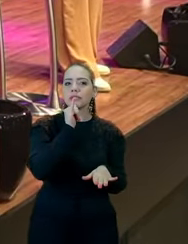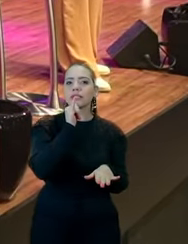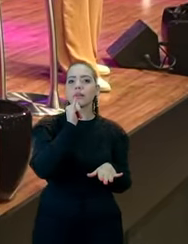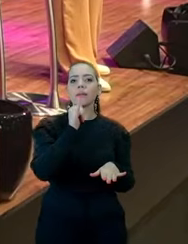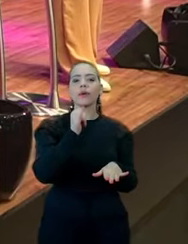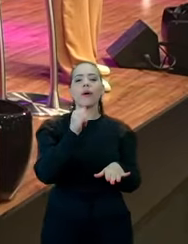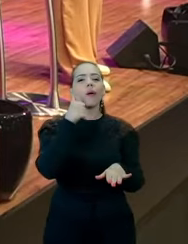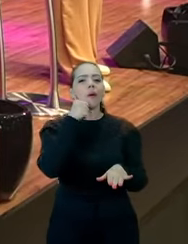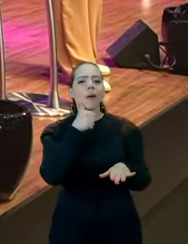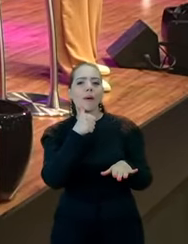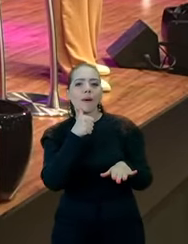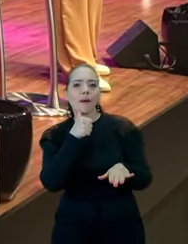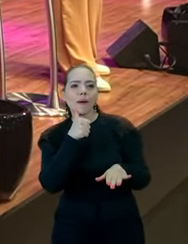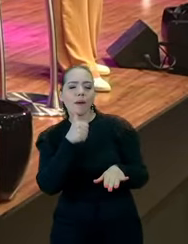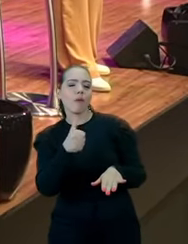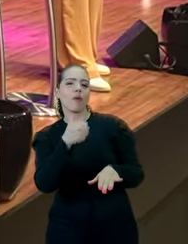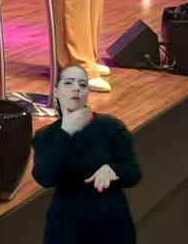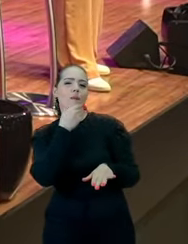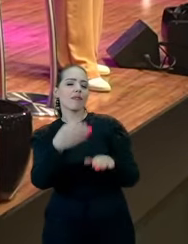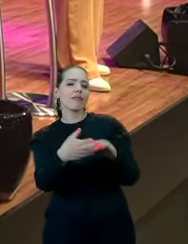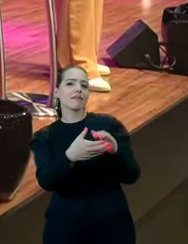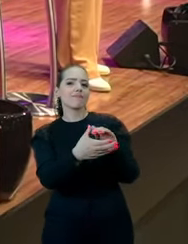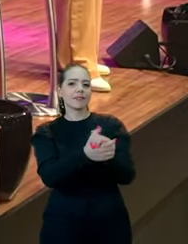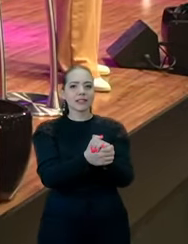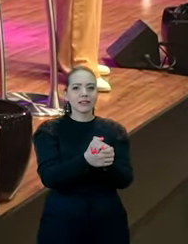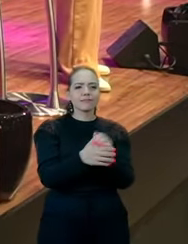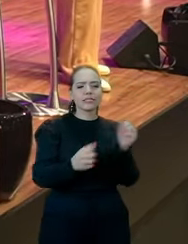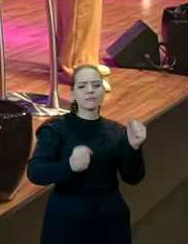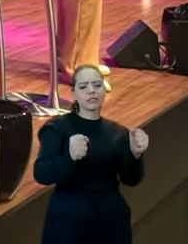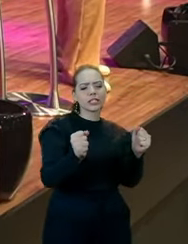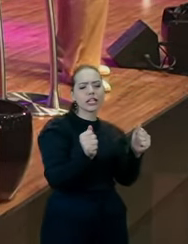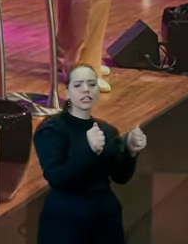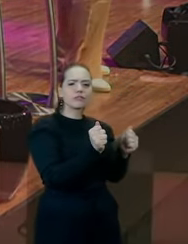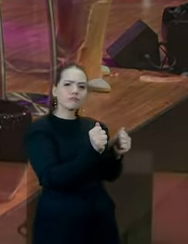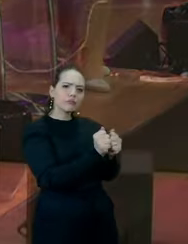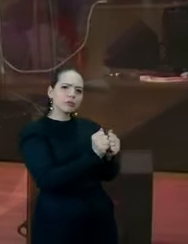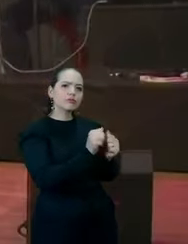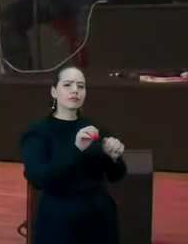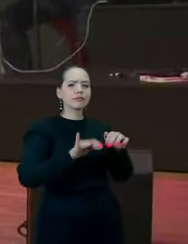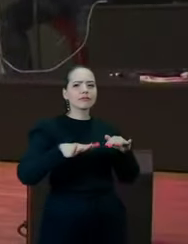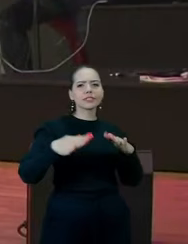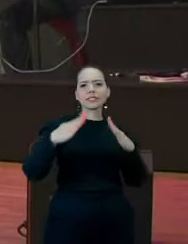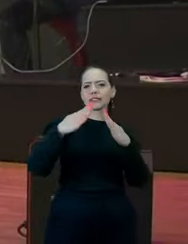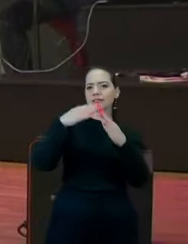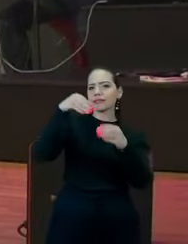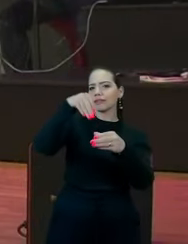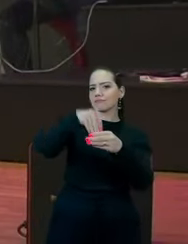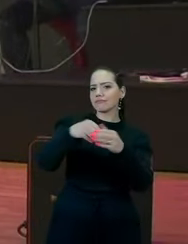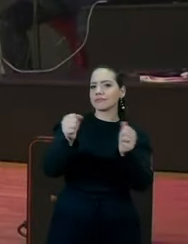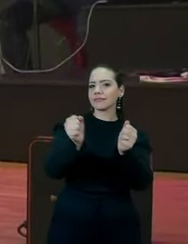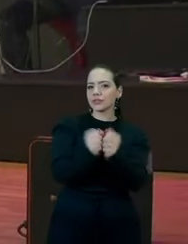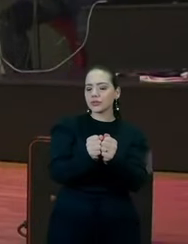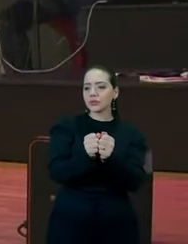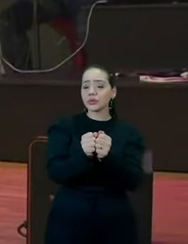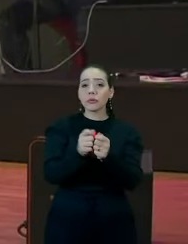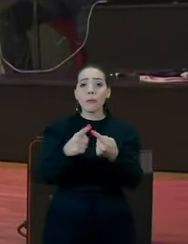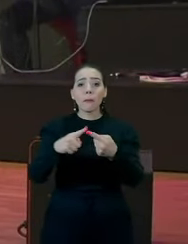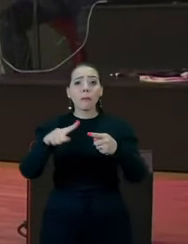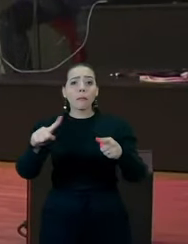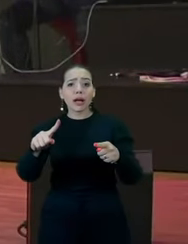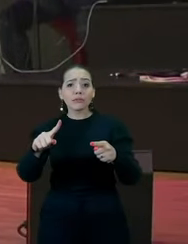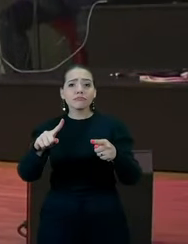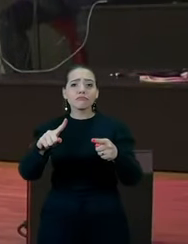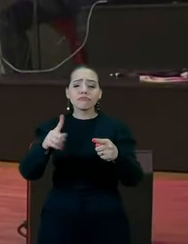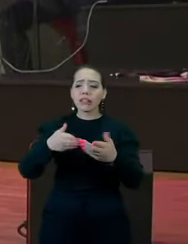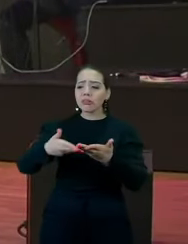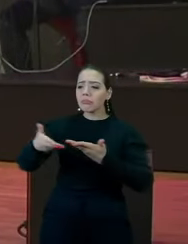Já não existe mais uma boa conversa, já não existe mais sonhos trocados, já não existe mais nada. Existe uma convivência que...